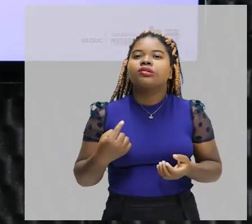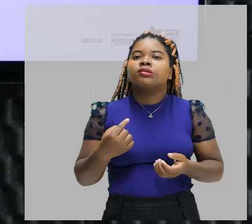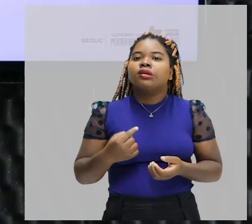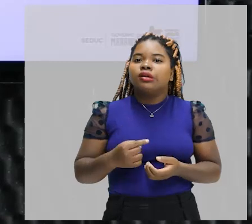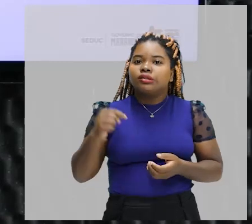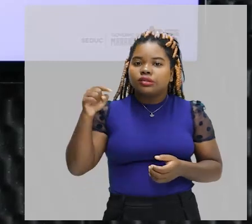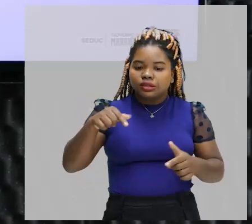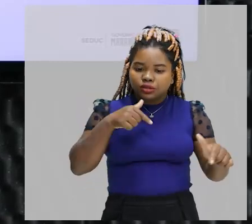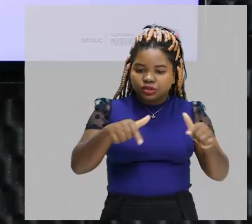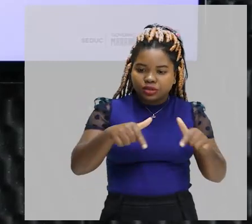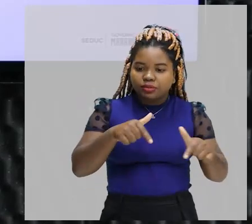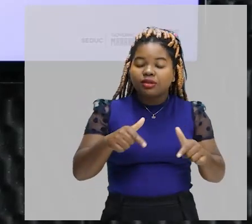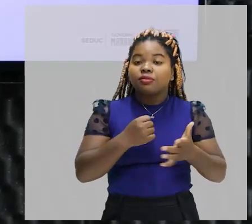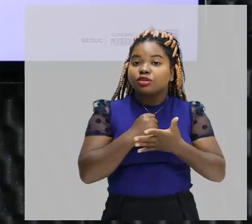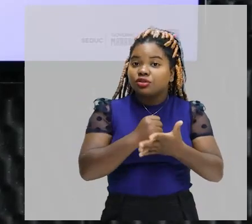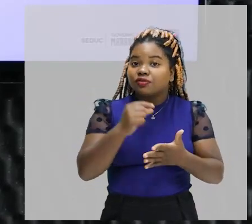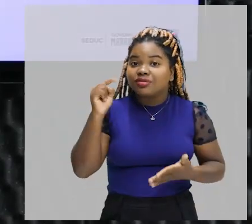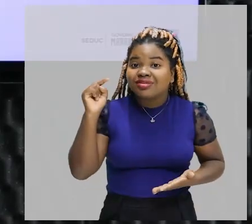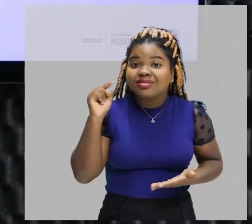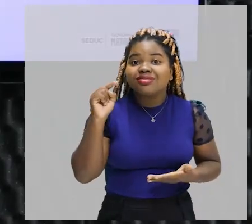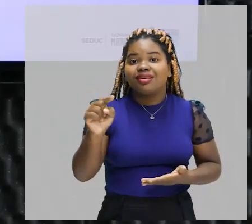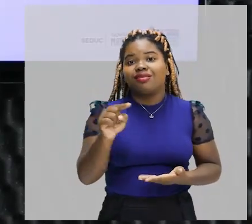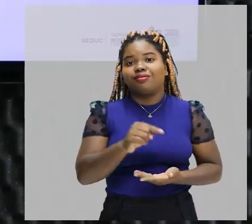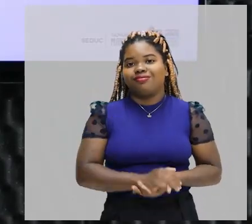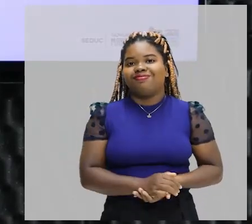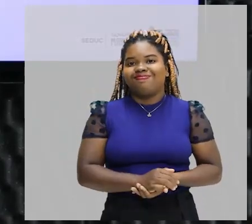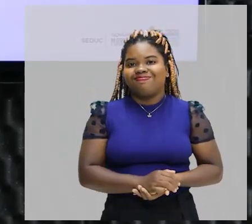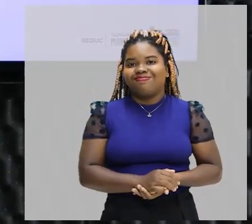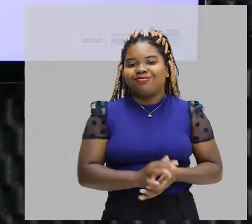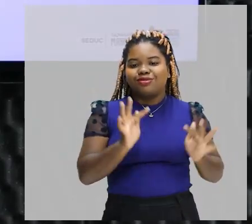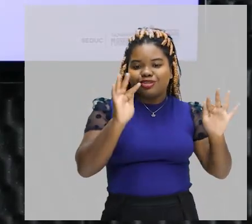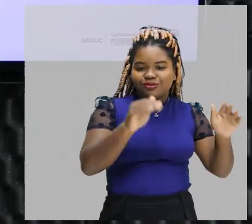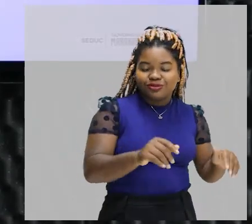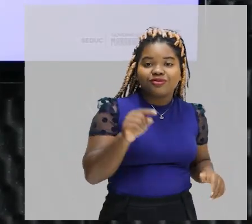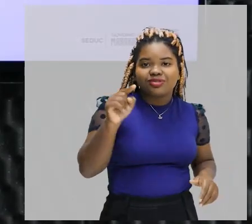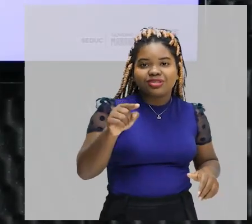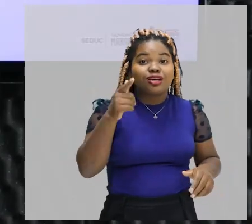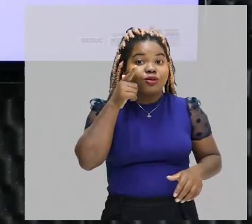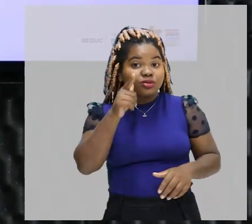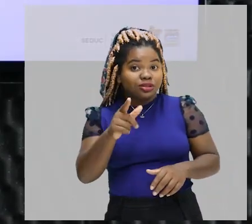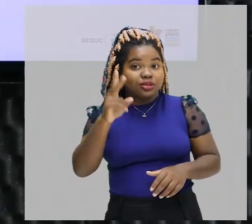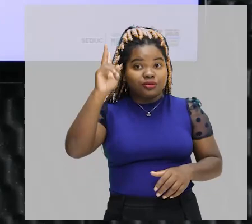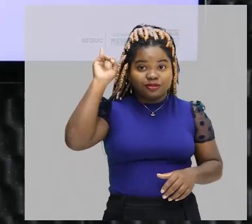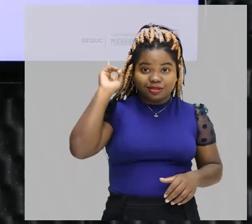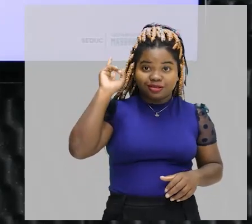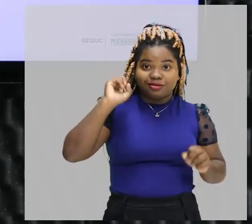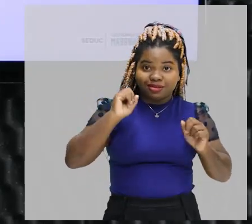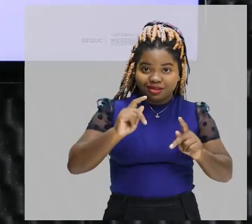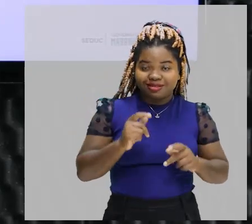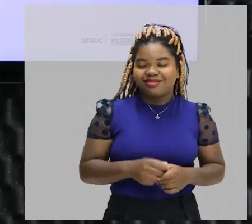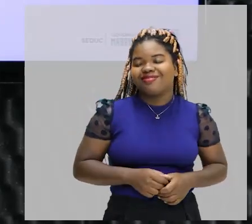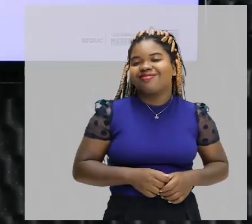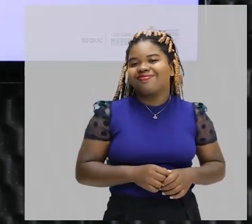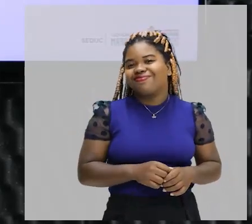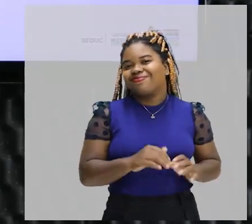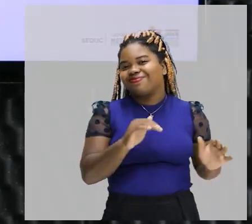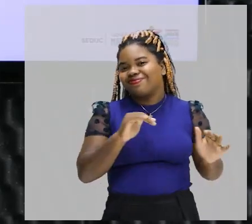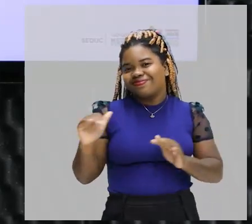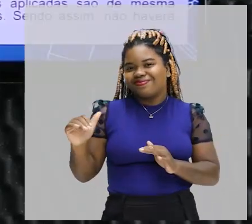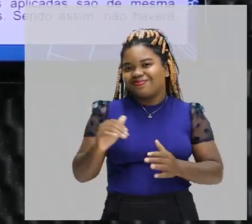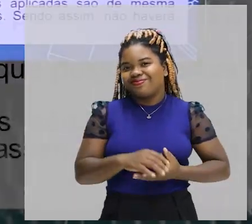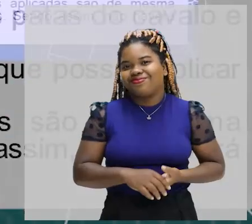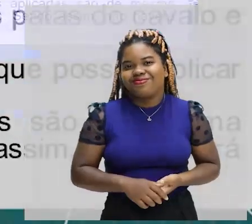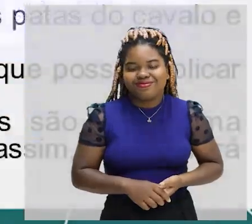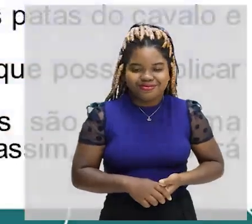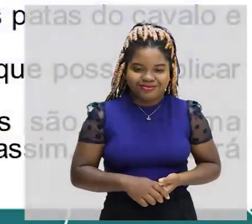ajudar com que você consiga, no final desse ciclo, ter a aprovação no vestibular, certo? Então vamos lá, a nossa aula